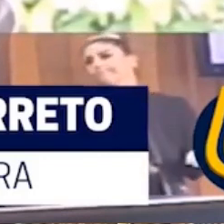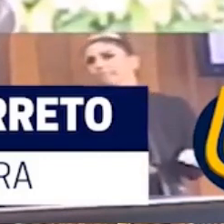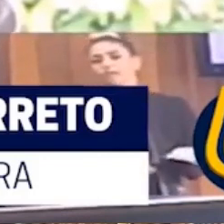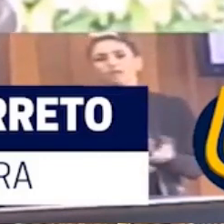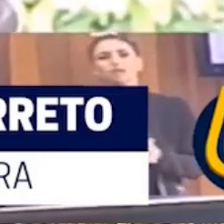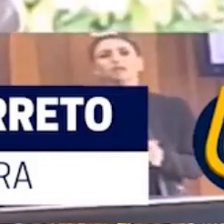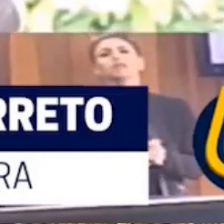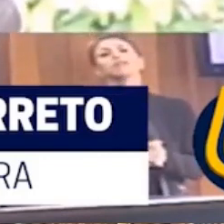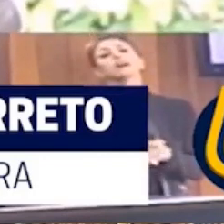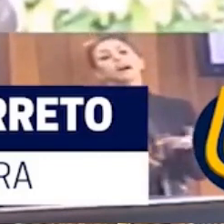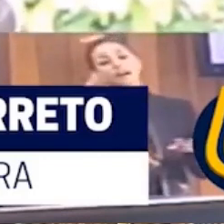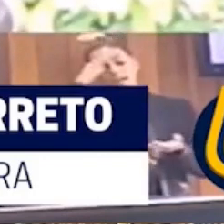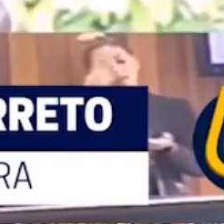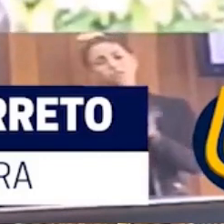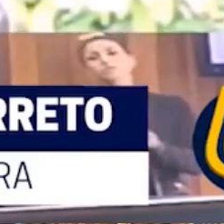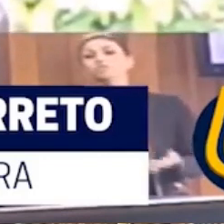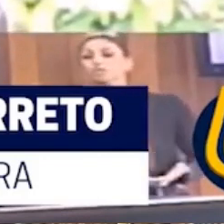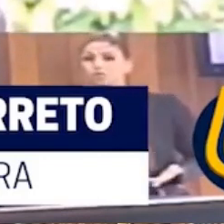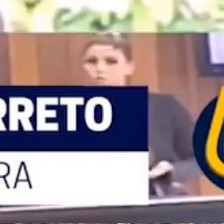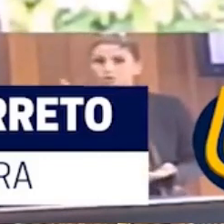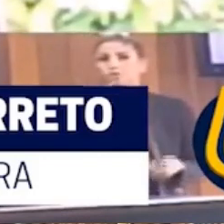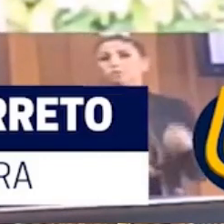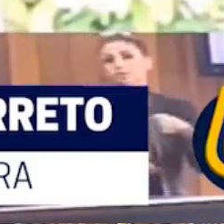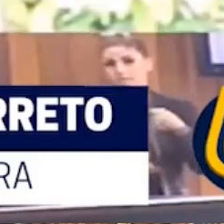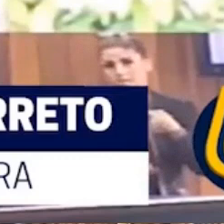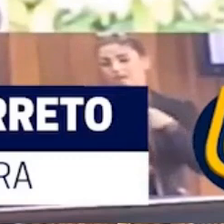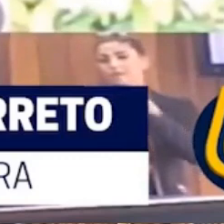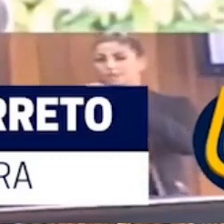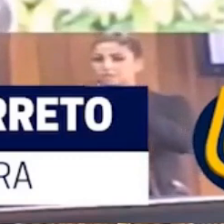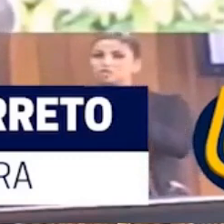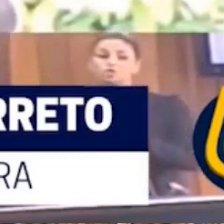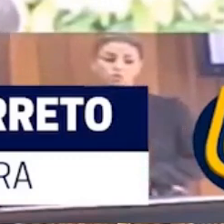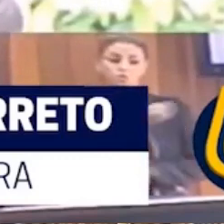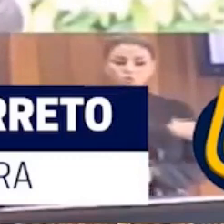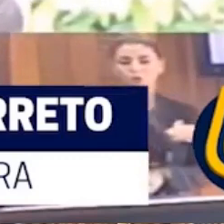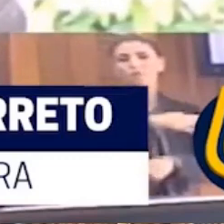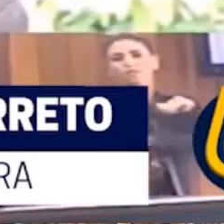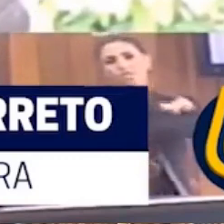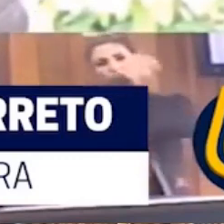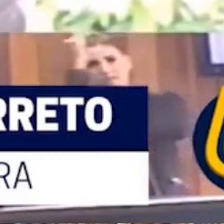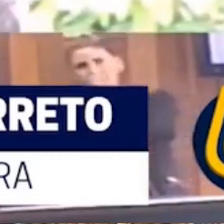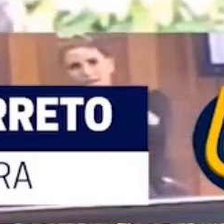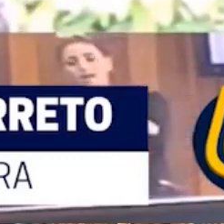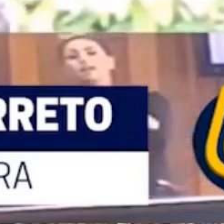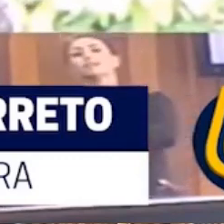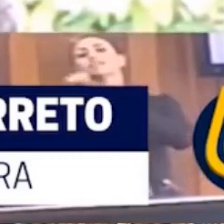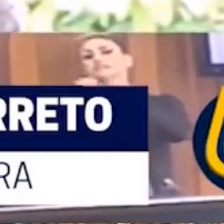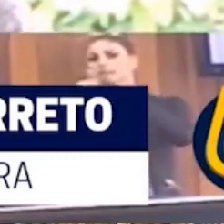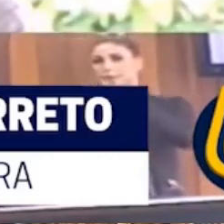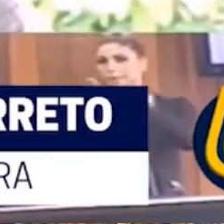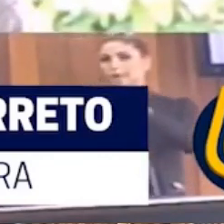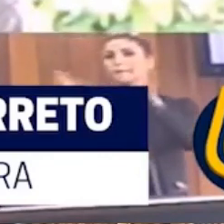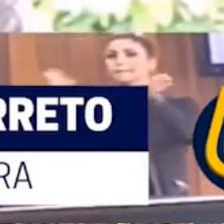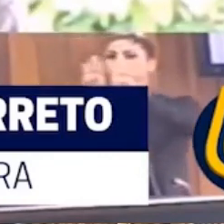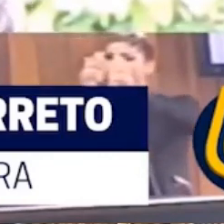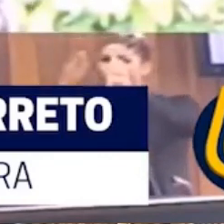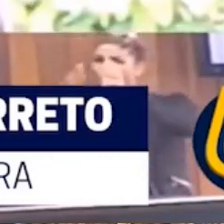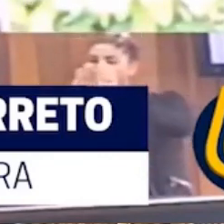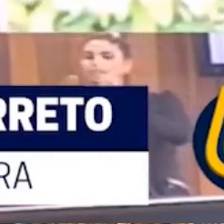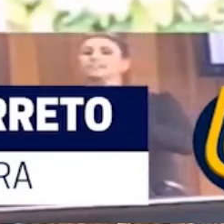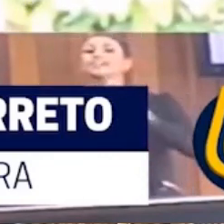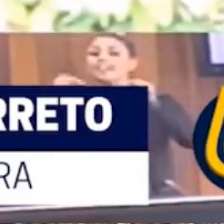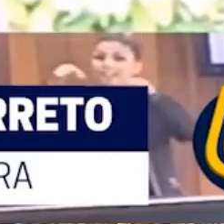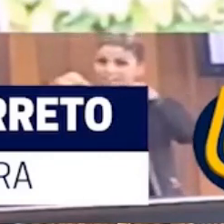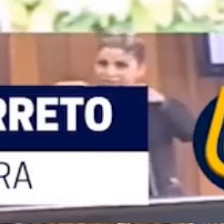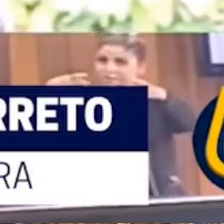apetrechos serão recolocados possivelmente ainda essa semana, e ali iremos instalar a